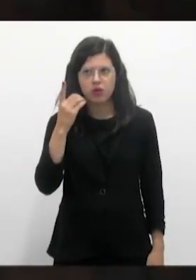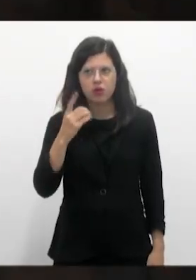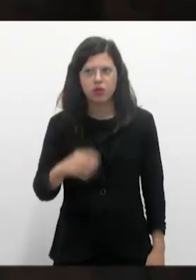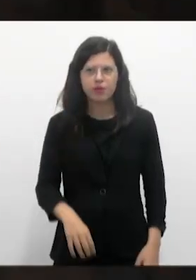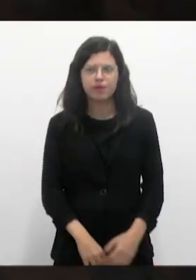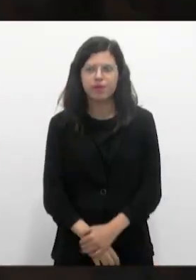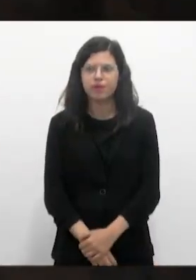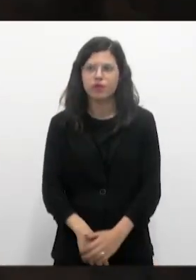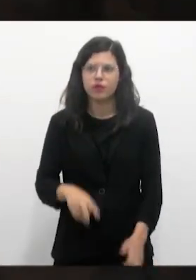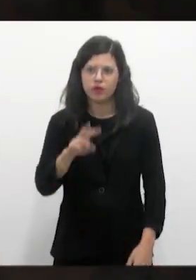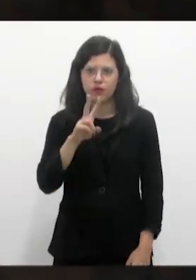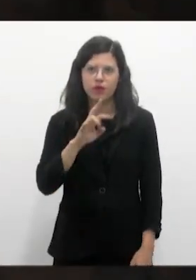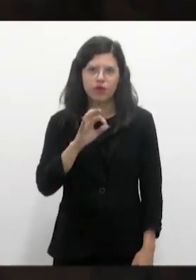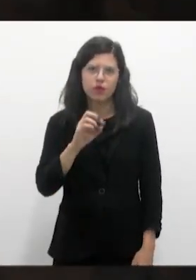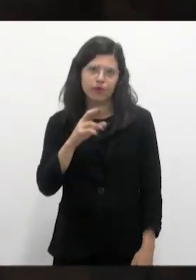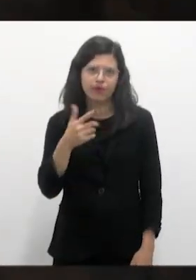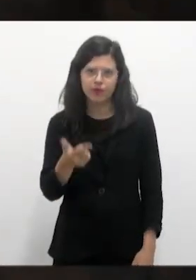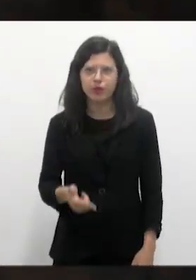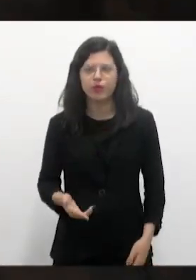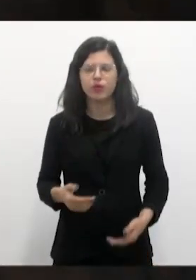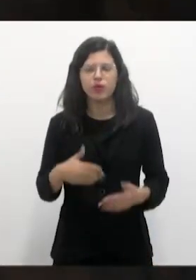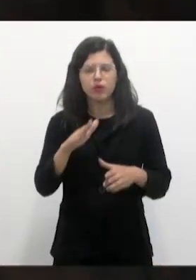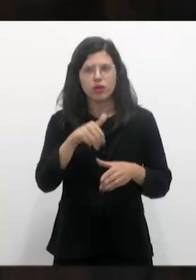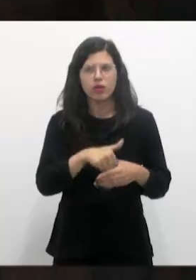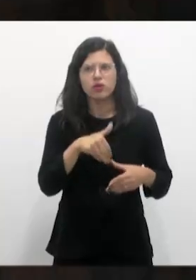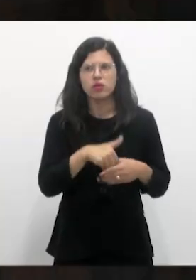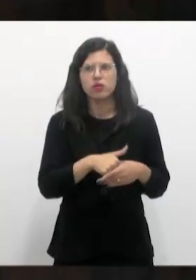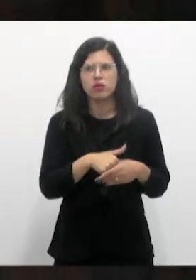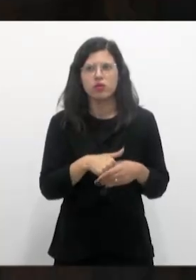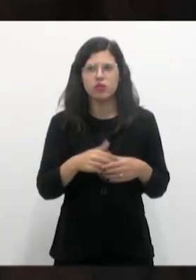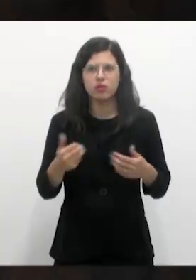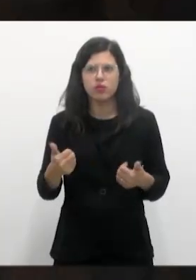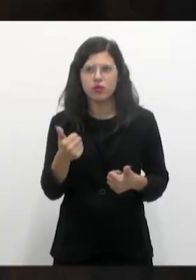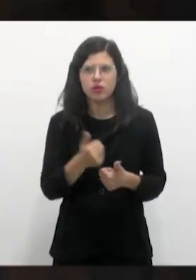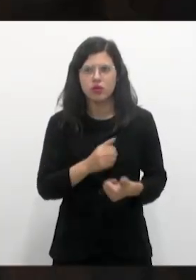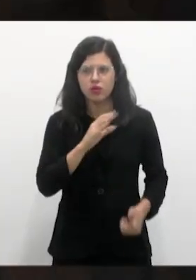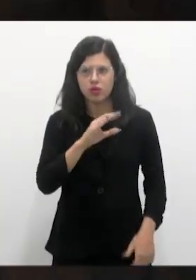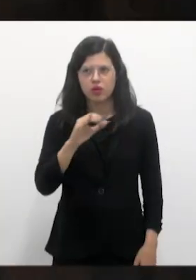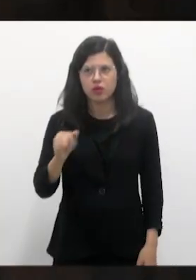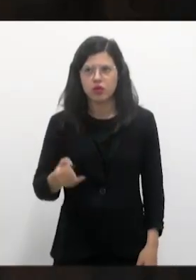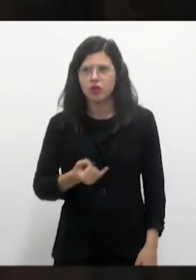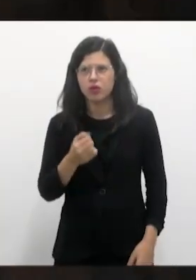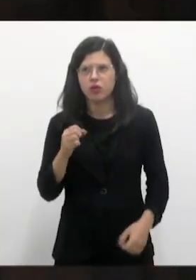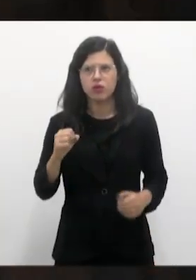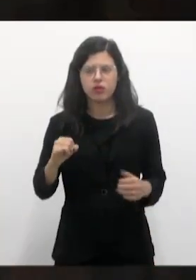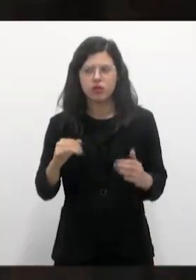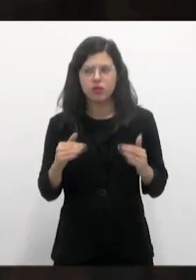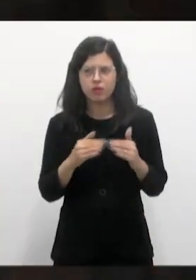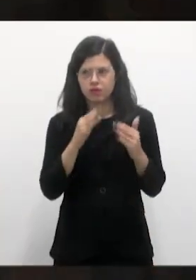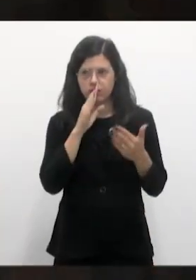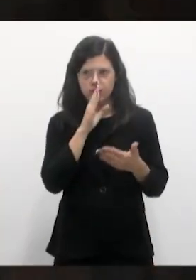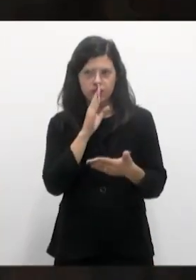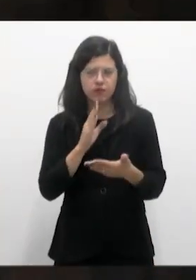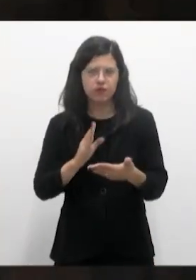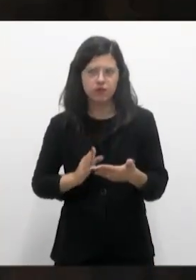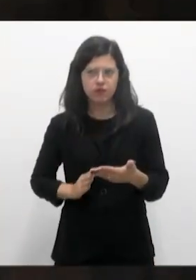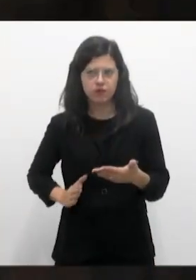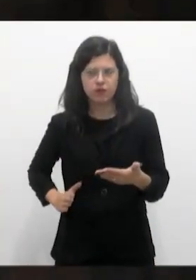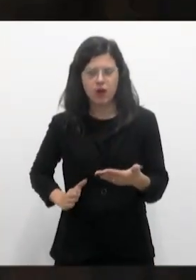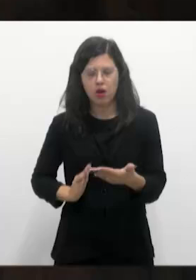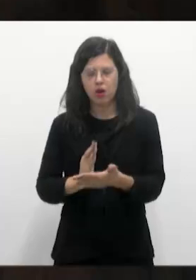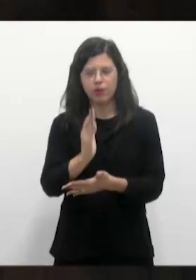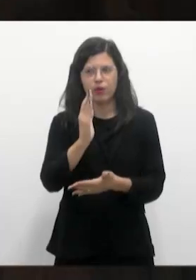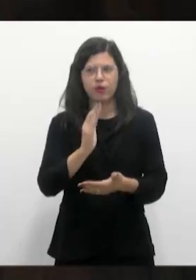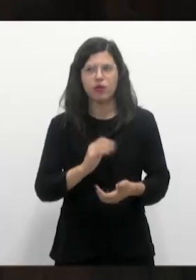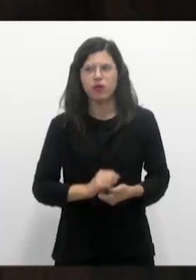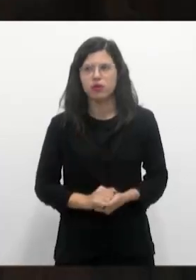repetiu. Em votação, o substitutivo da CCJ. Os senhores que aprovam, permaneçam como